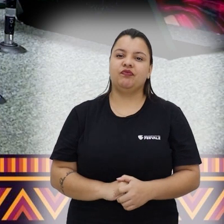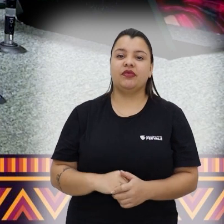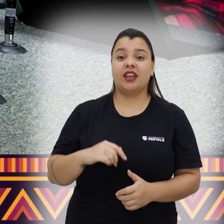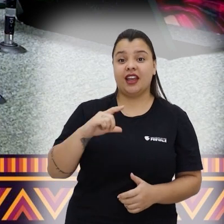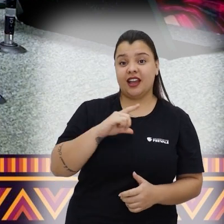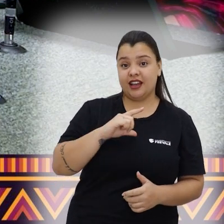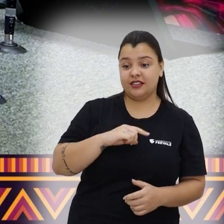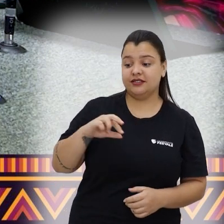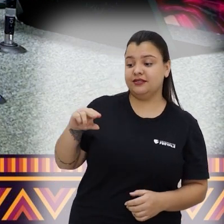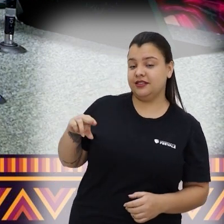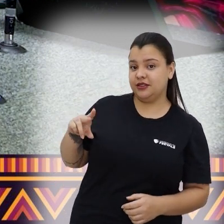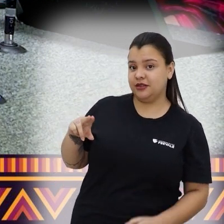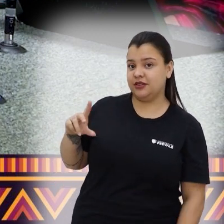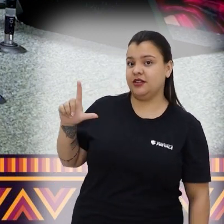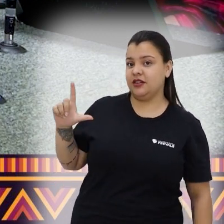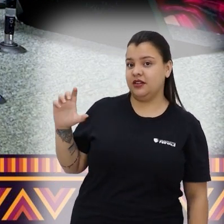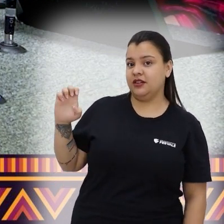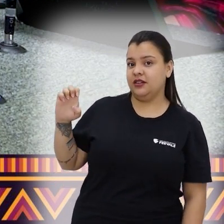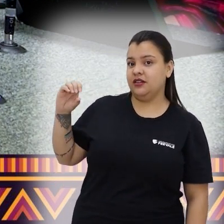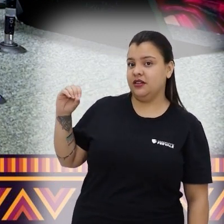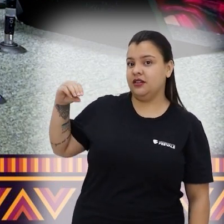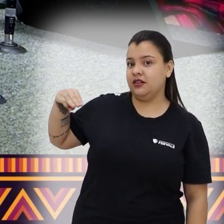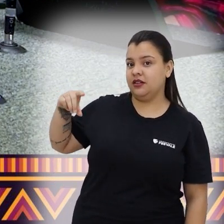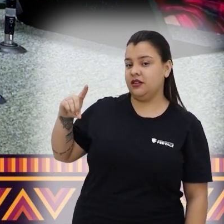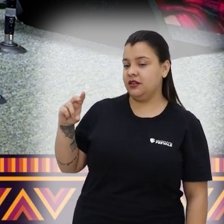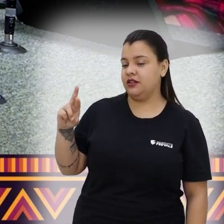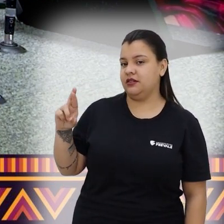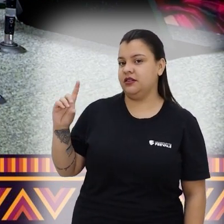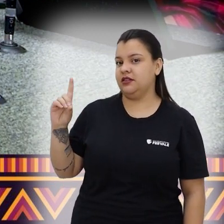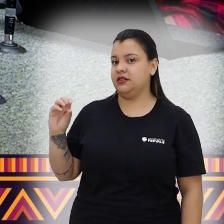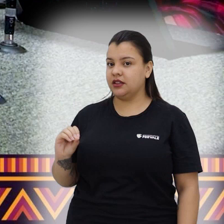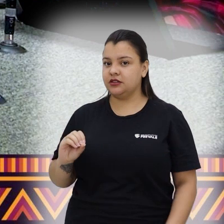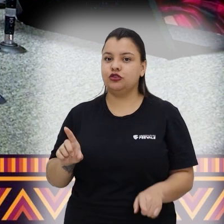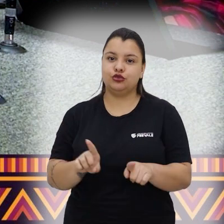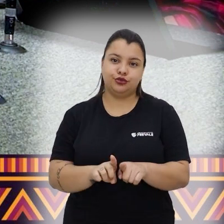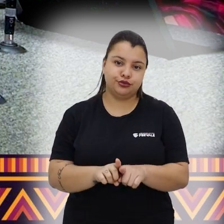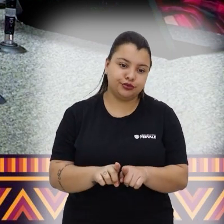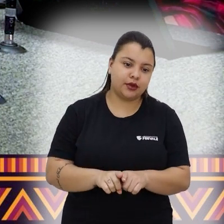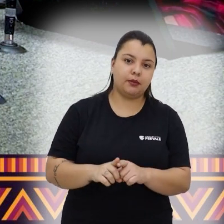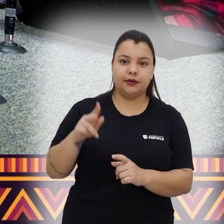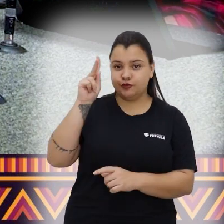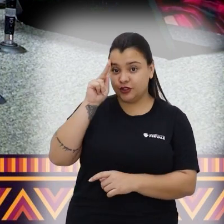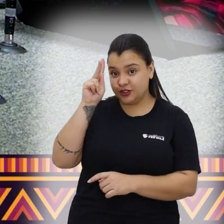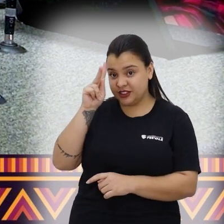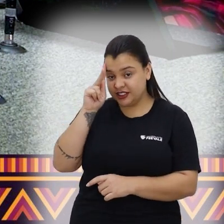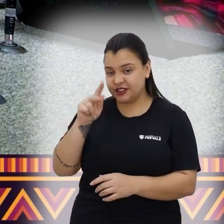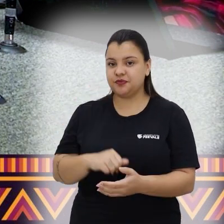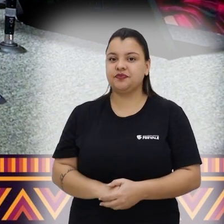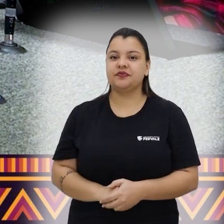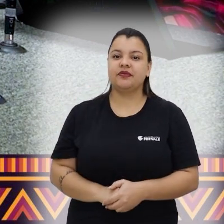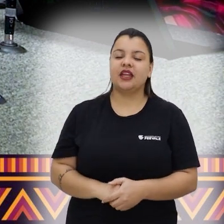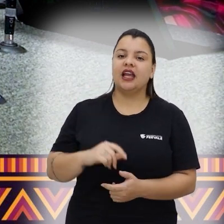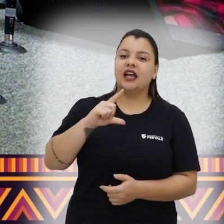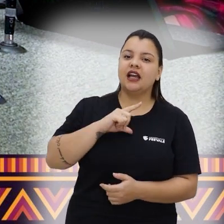irmão Leonardo, que é assistente social e historiador, tal qual como eu. Eu tenho a minha cunhada